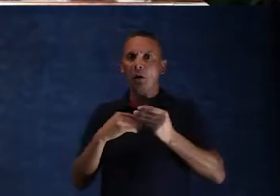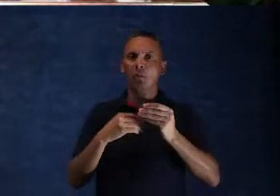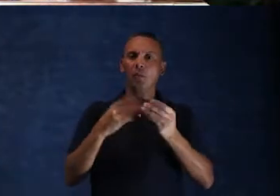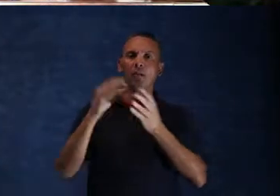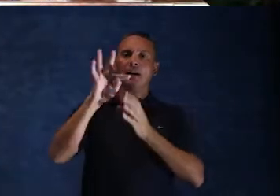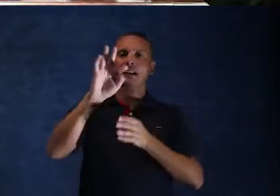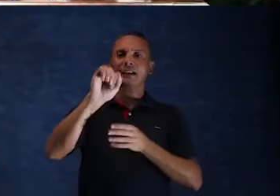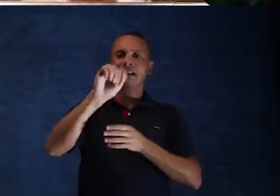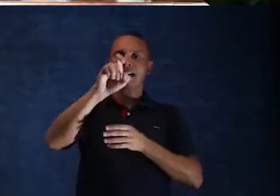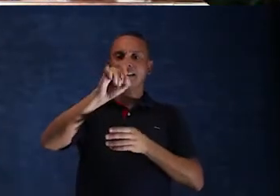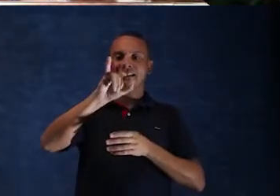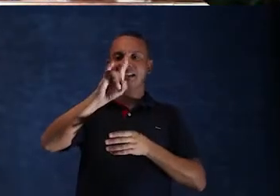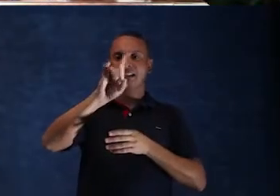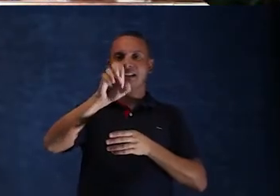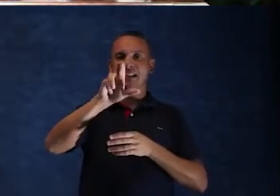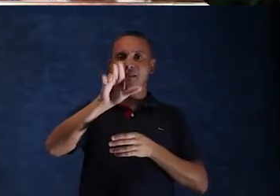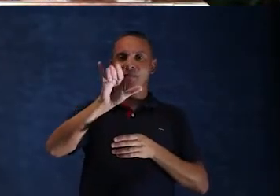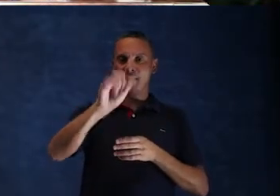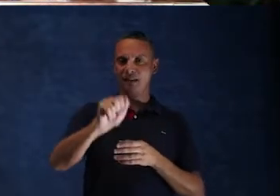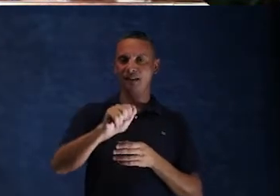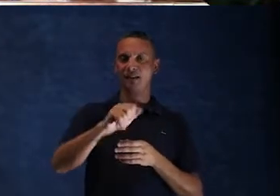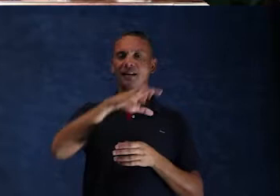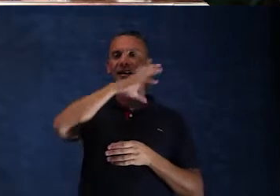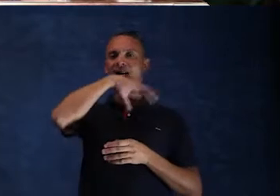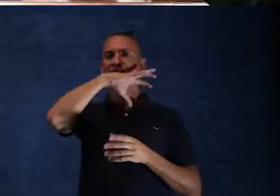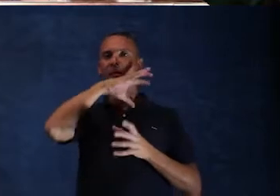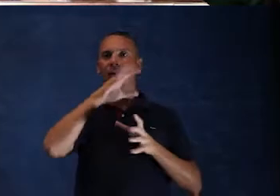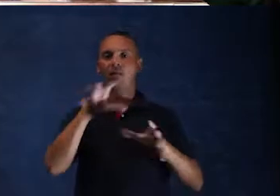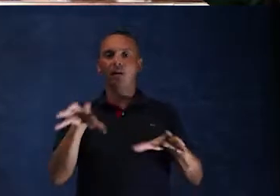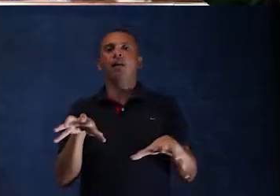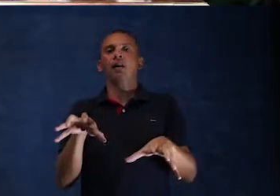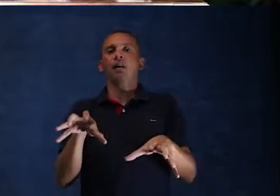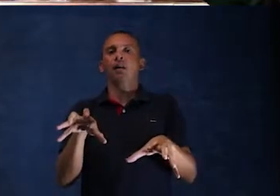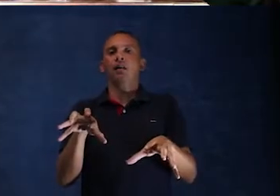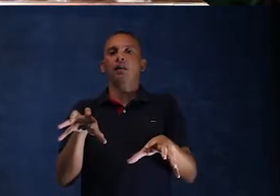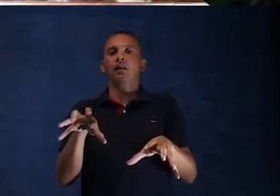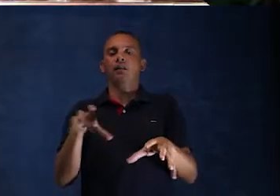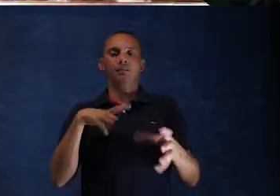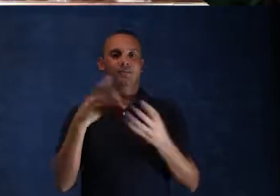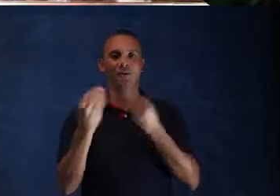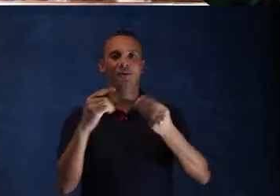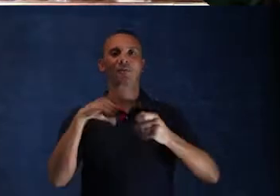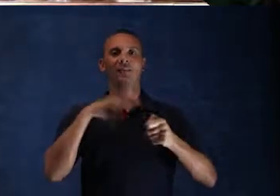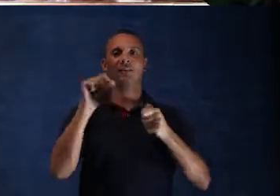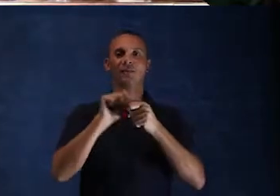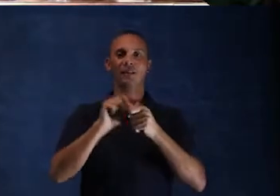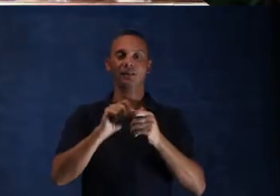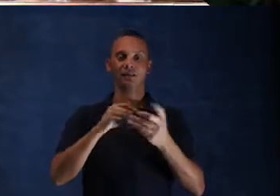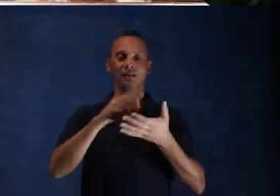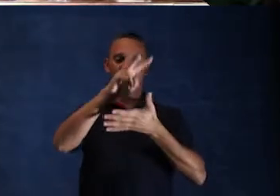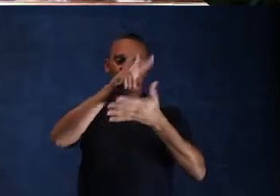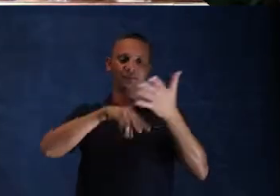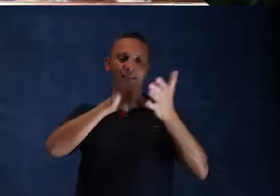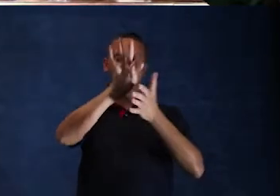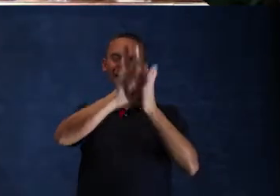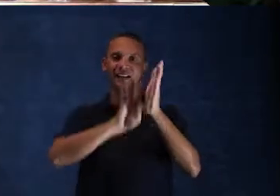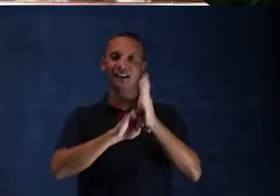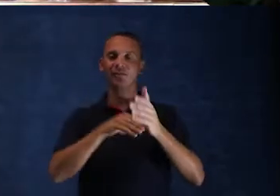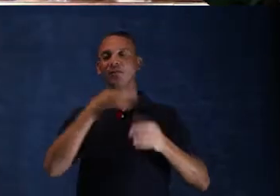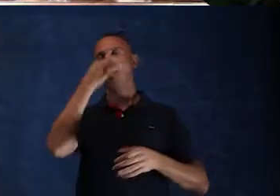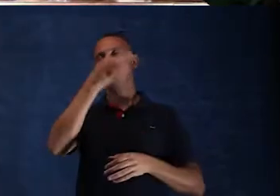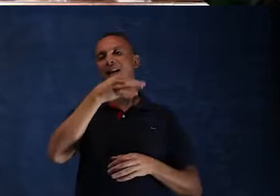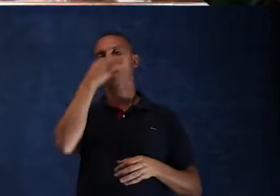do processo de empalhar animais para a conservação de suas características, traduz-se no texto por meio de uma